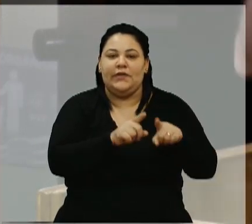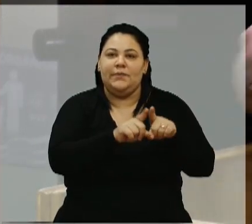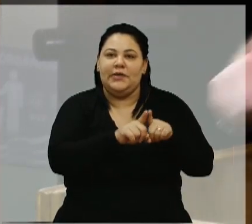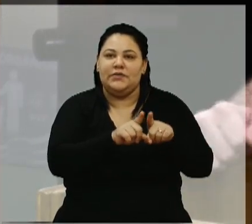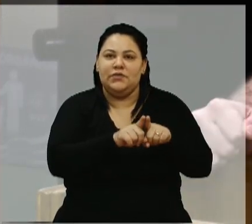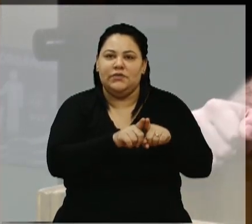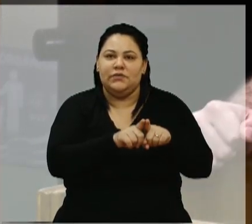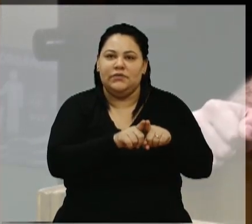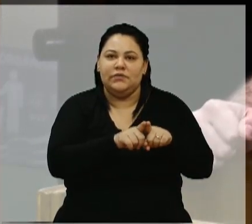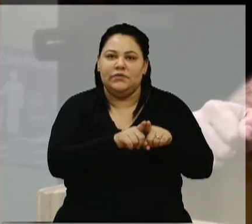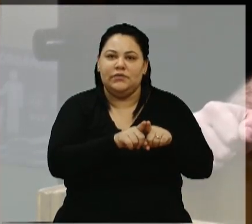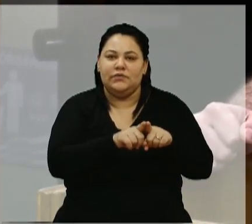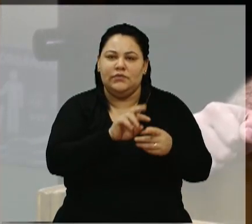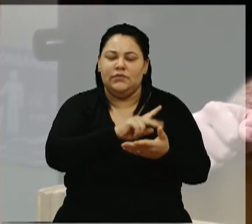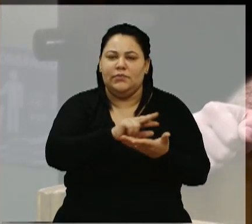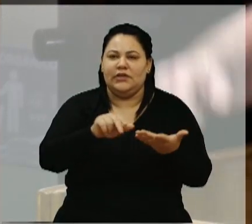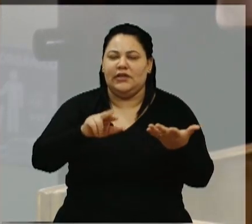pedidos da defesa,